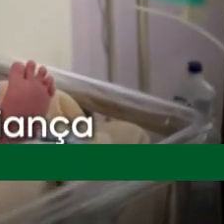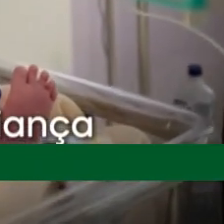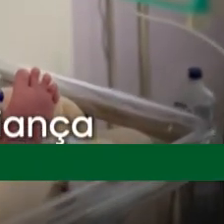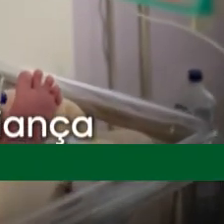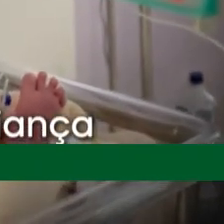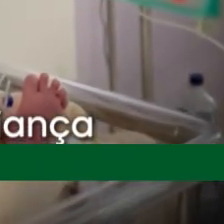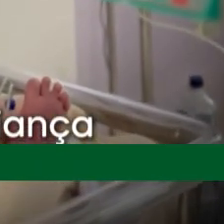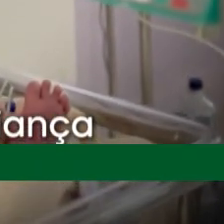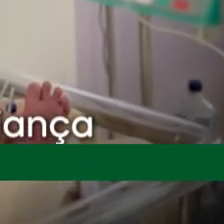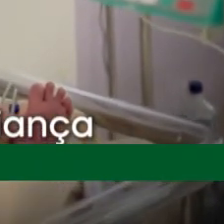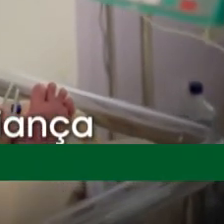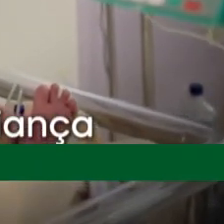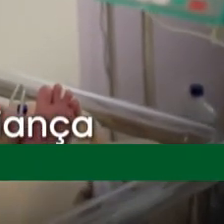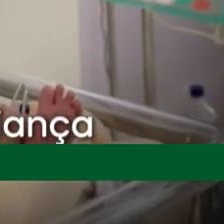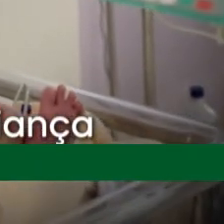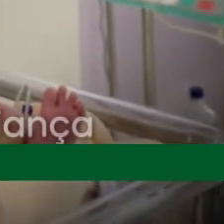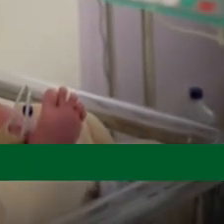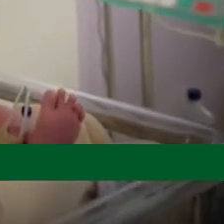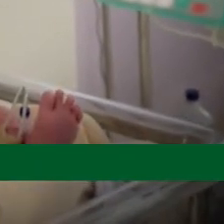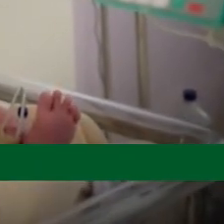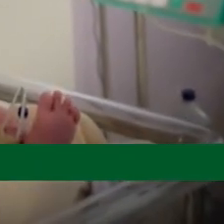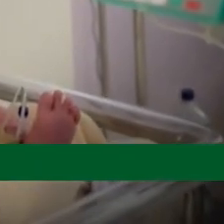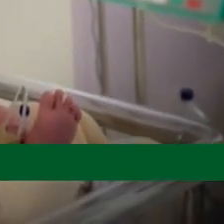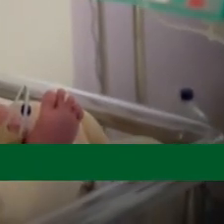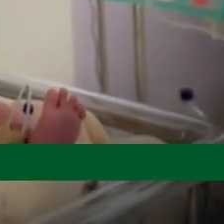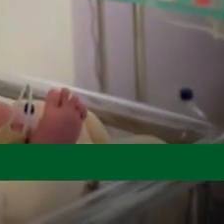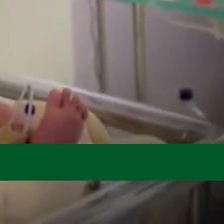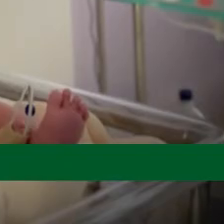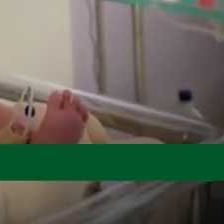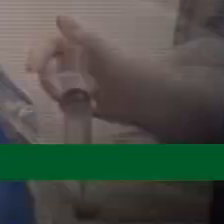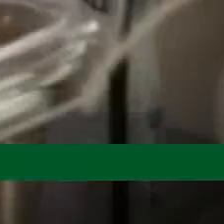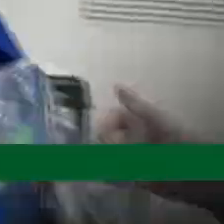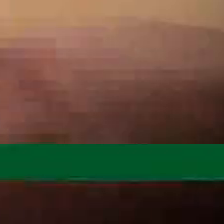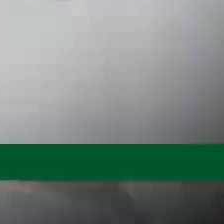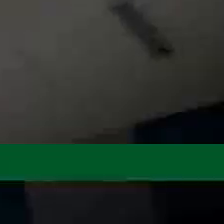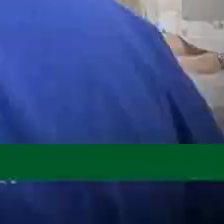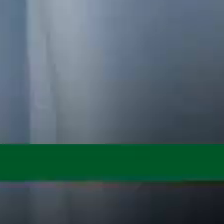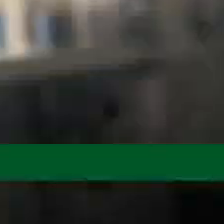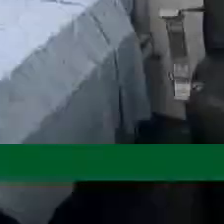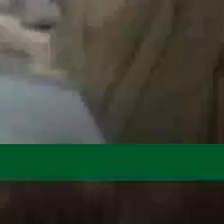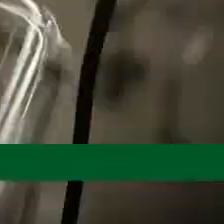sendo credenciado como Hospital Amigo da Criança e integrado à Rede Cegonha.